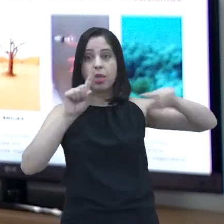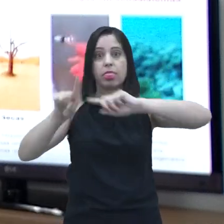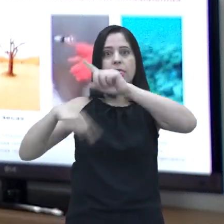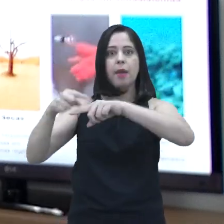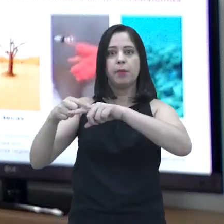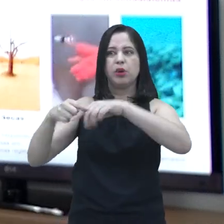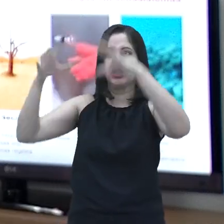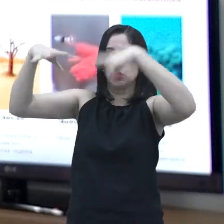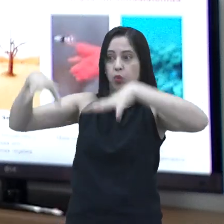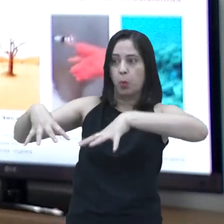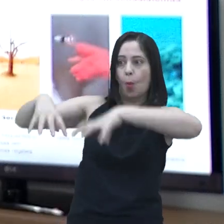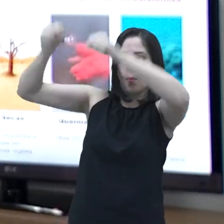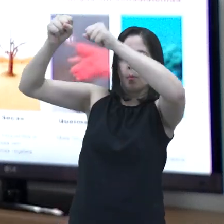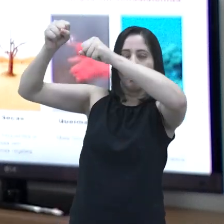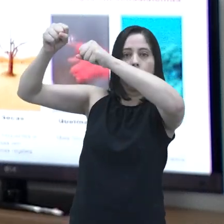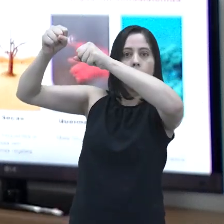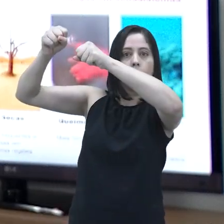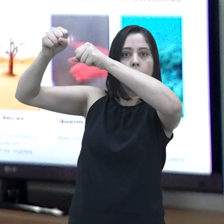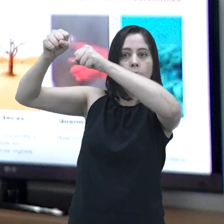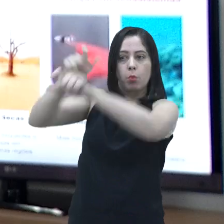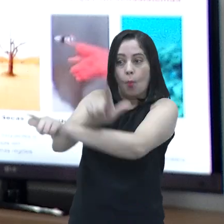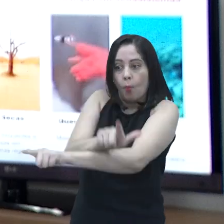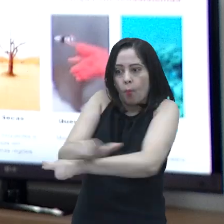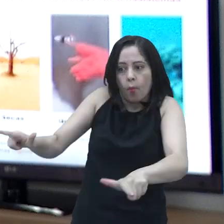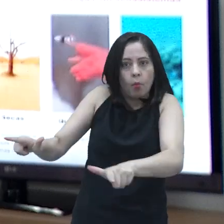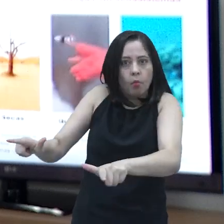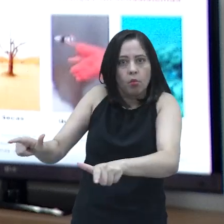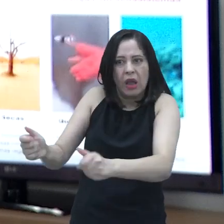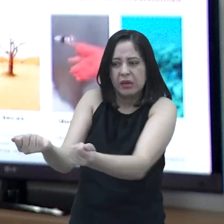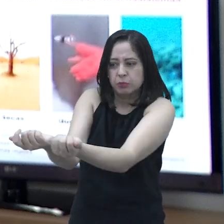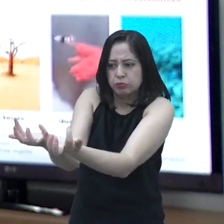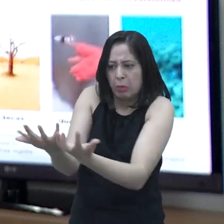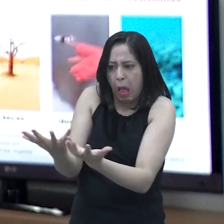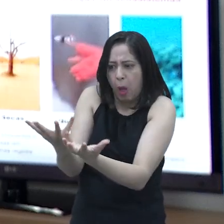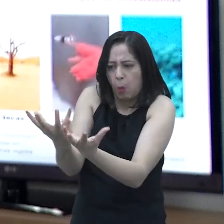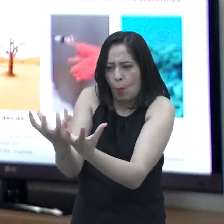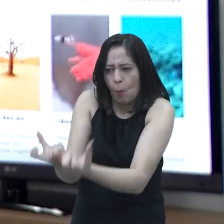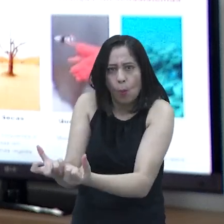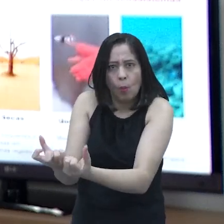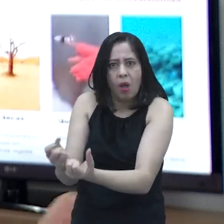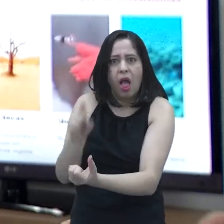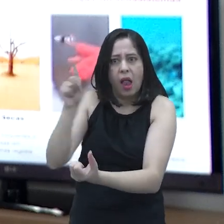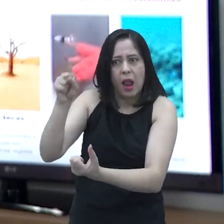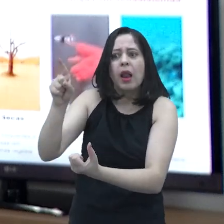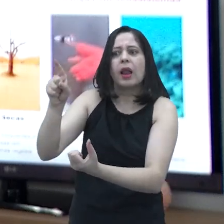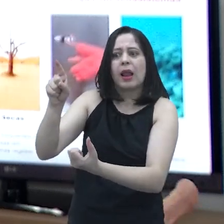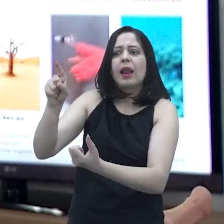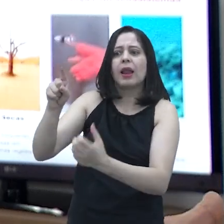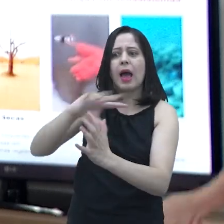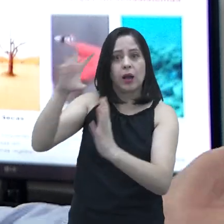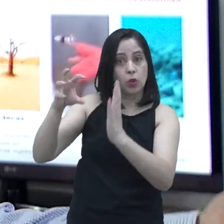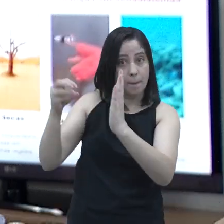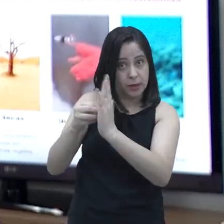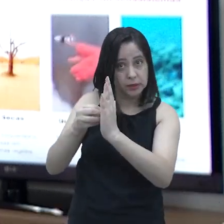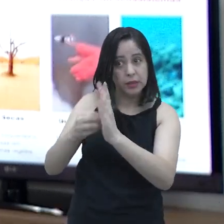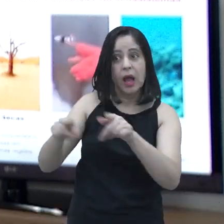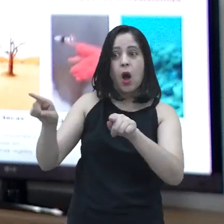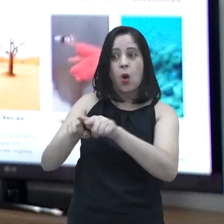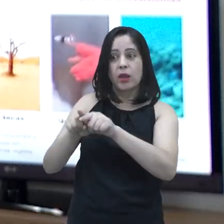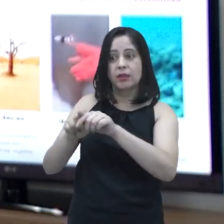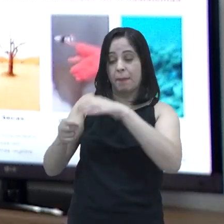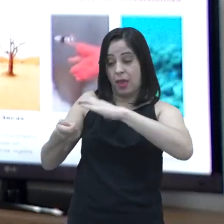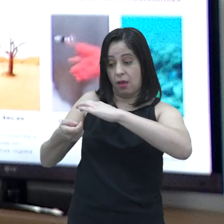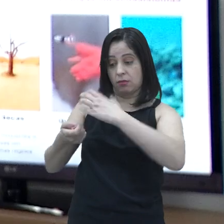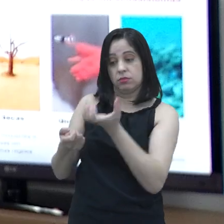dias, períodos secos muito longos e intensos, e secas, mesmo como está acontecendo na Amazônia e no Pantanal. Não?